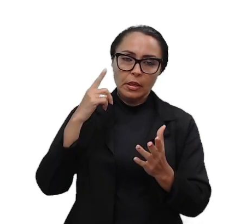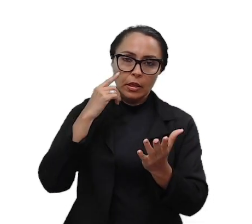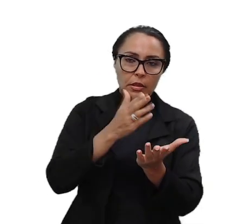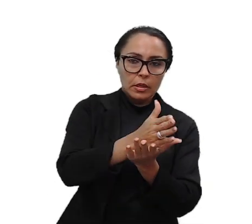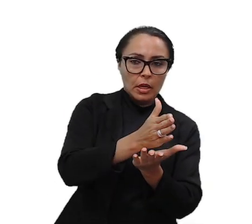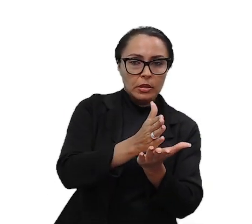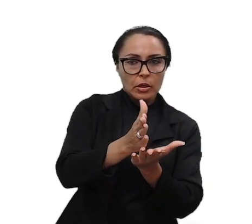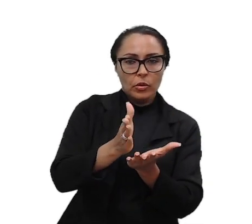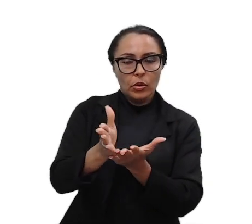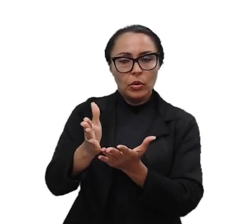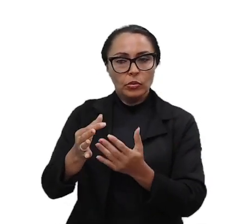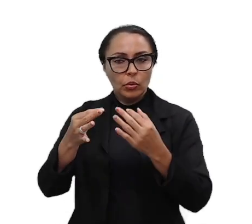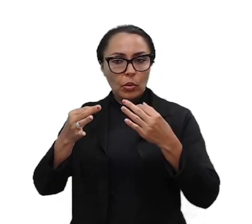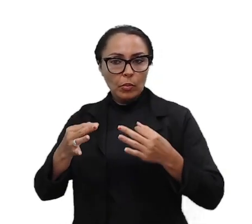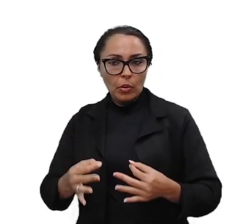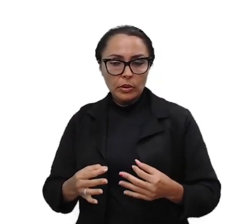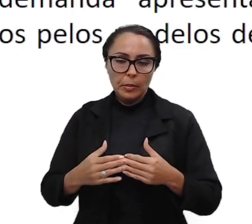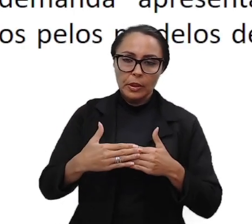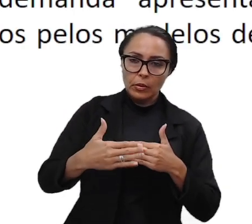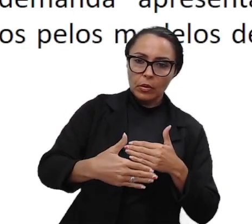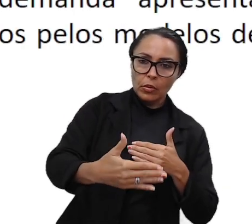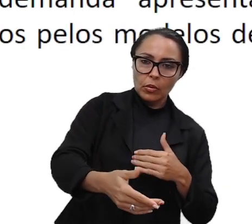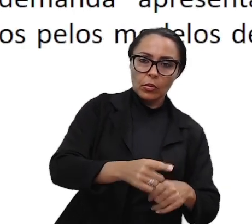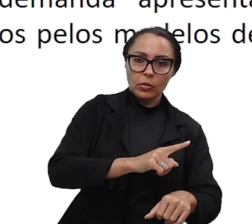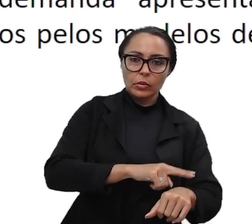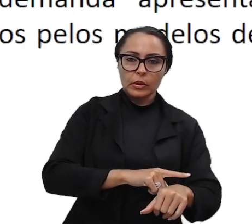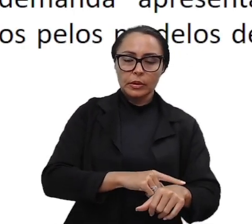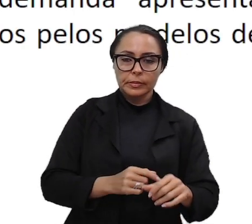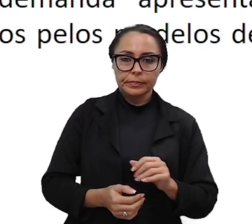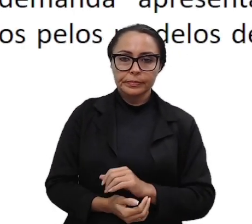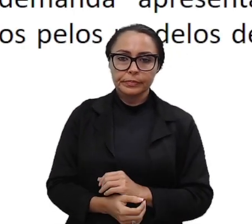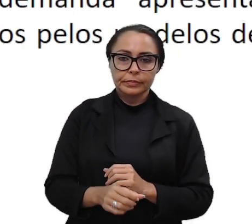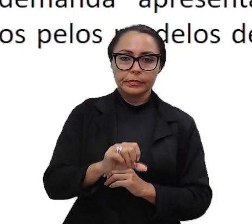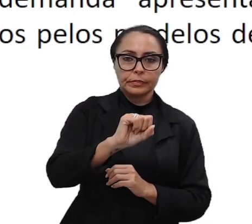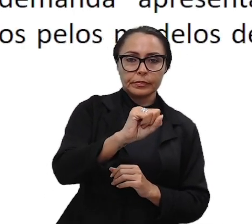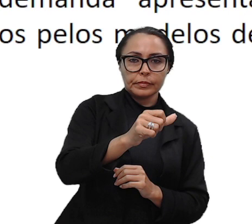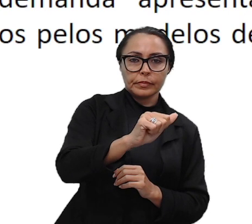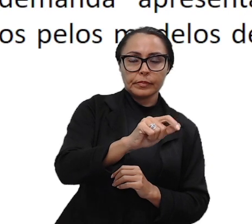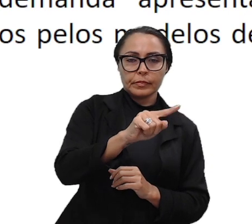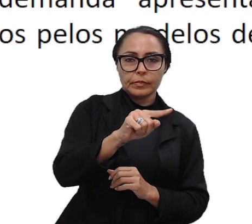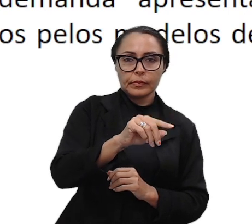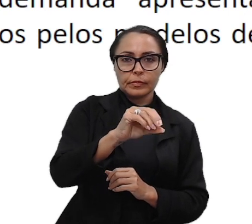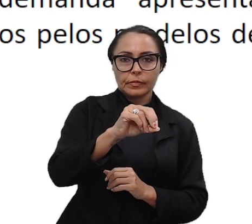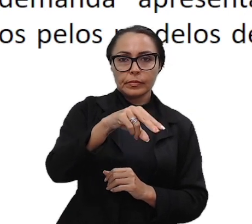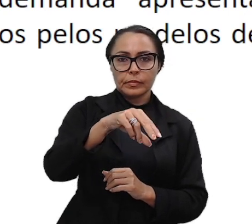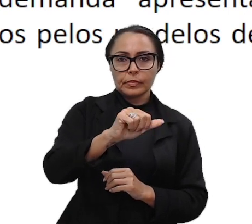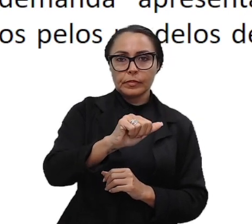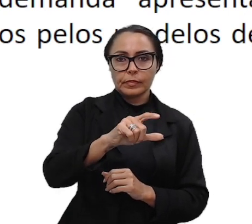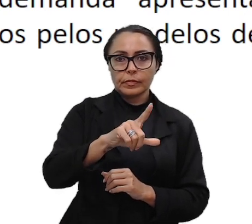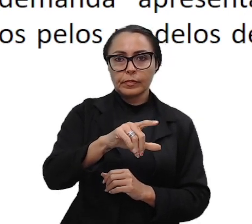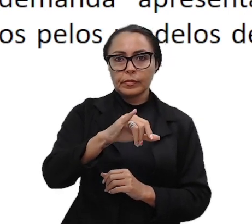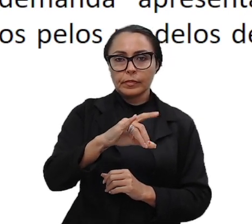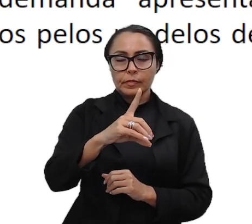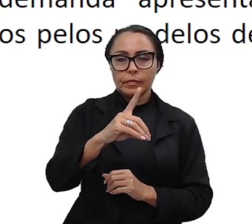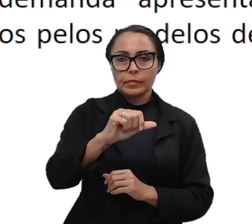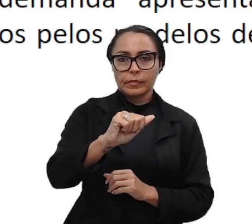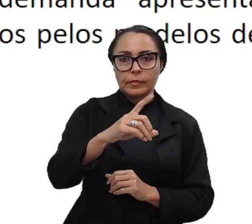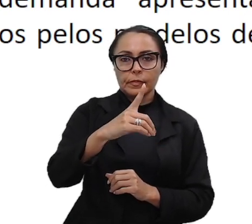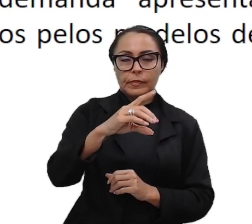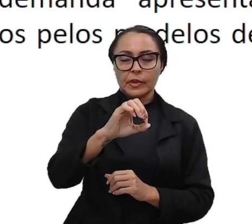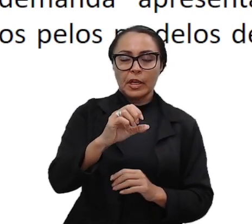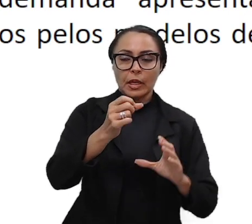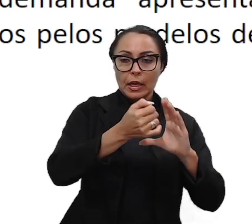do comportamento da demanda ao longo do tempo. Sazonalidade. A sazonalidade de uma demanda é a característica